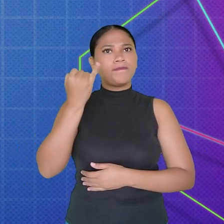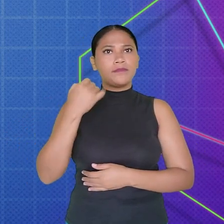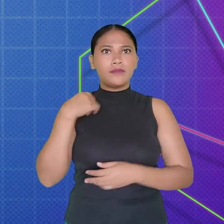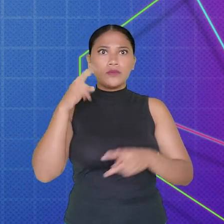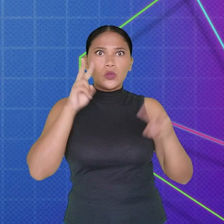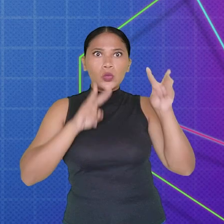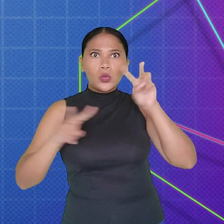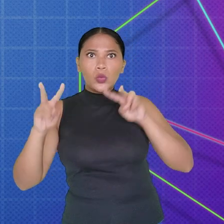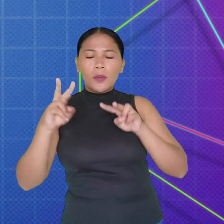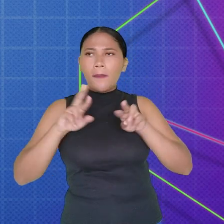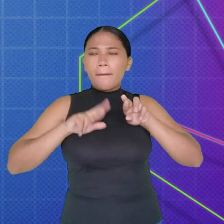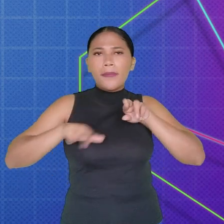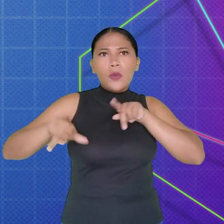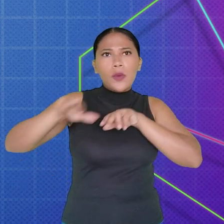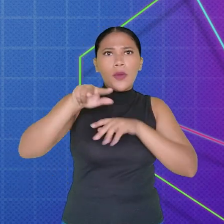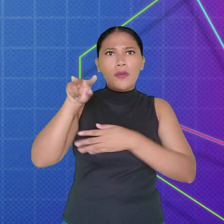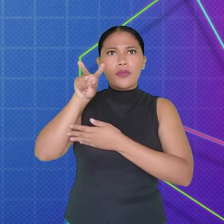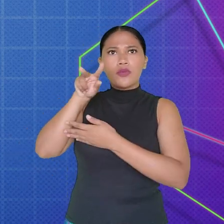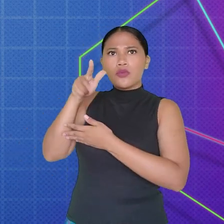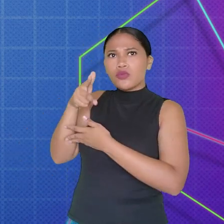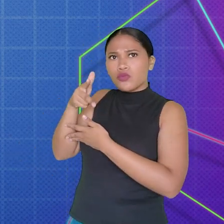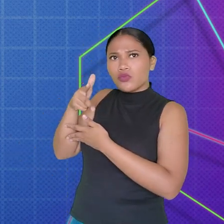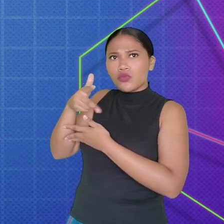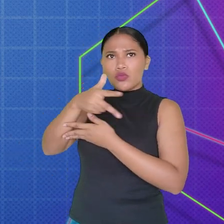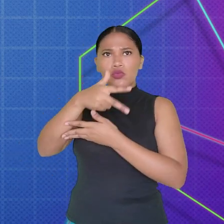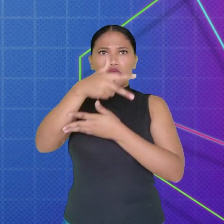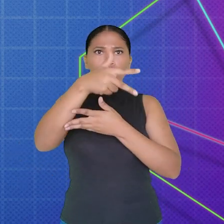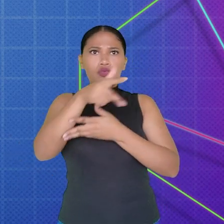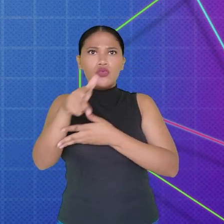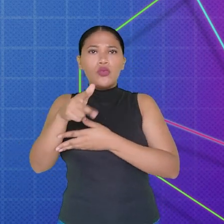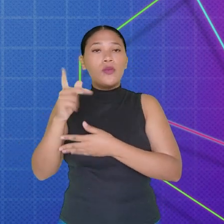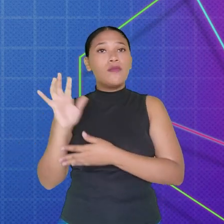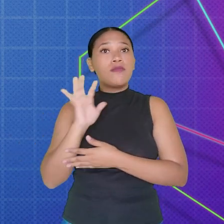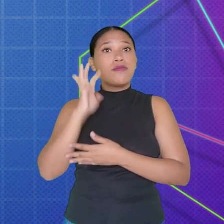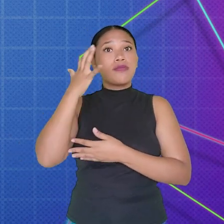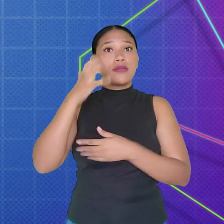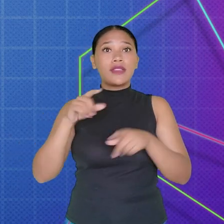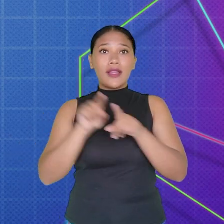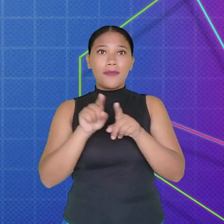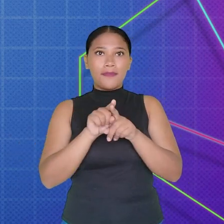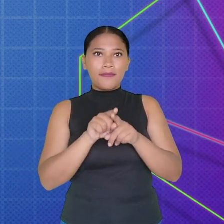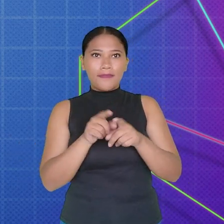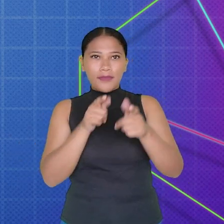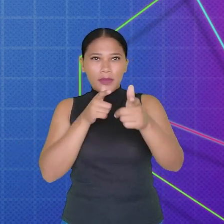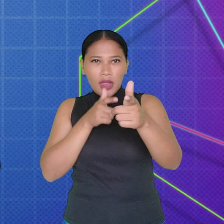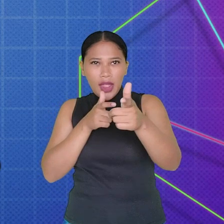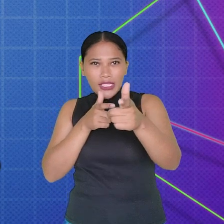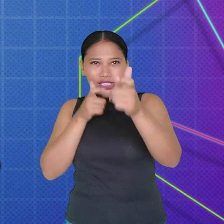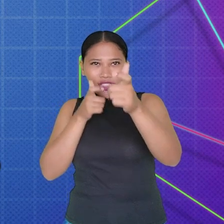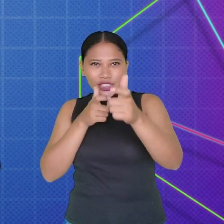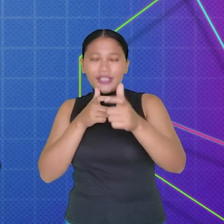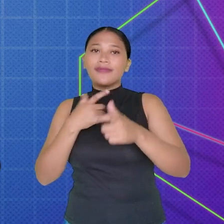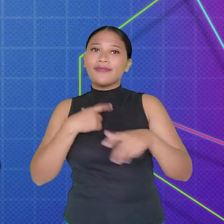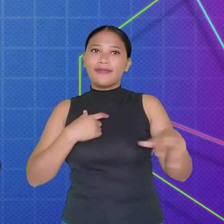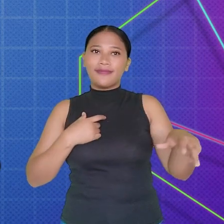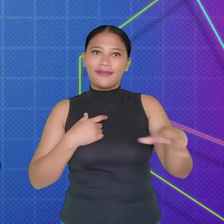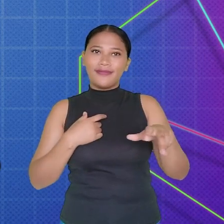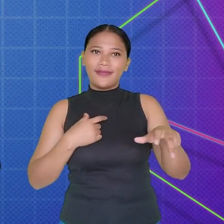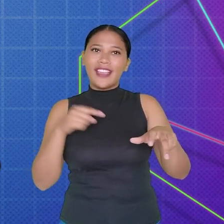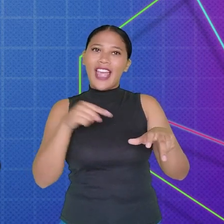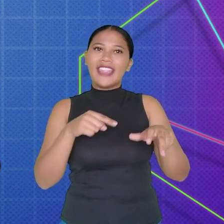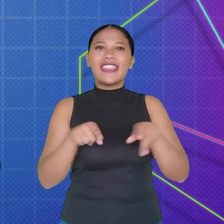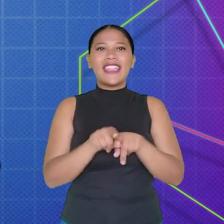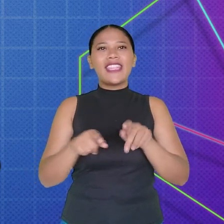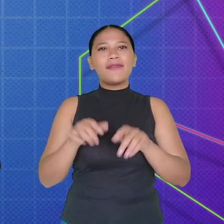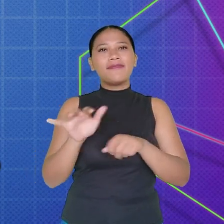jogador precisa visualizar diferentes áreas do jogo para tomar decisões. Apontar e atirar. O evento do mouse também pode